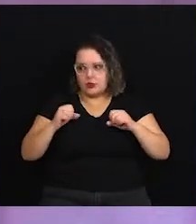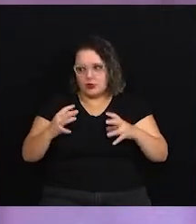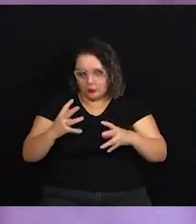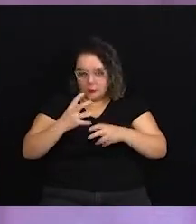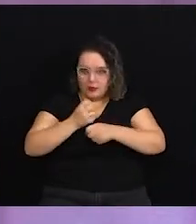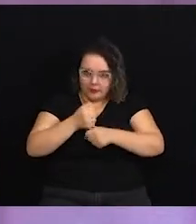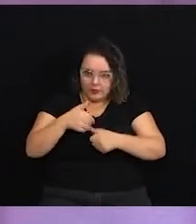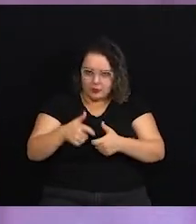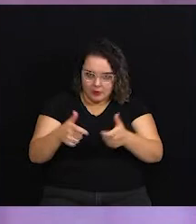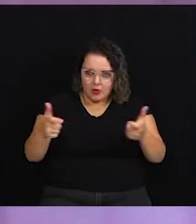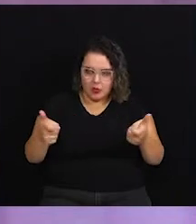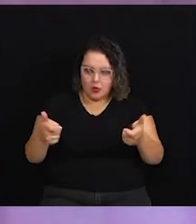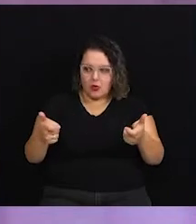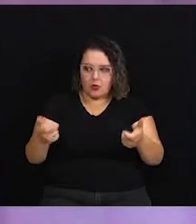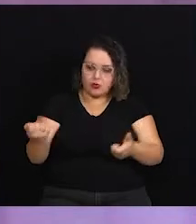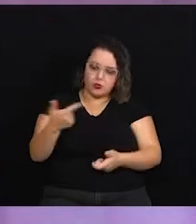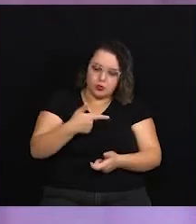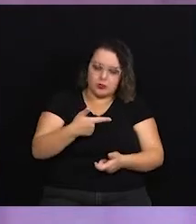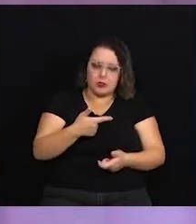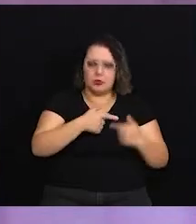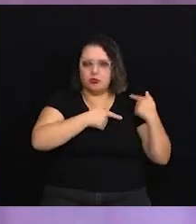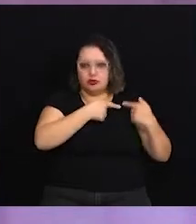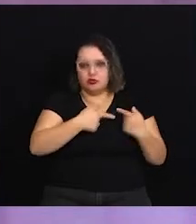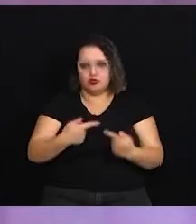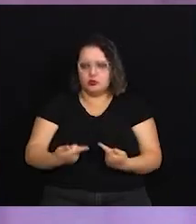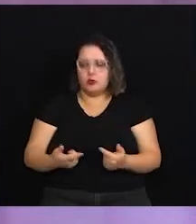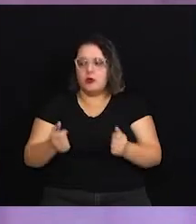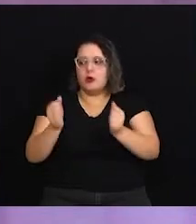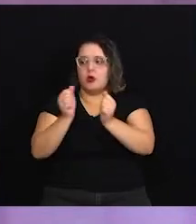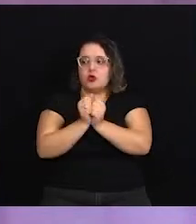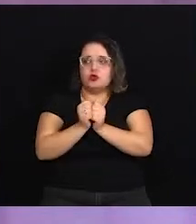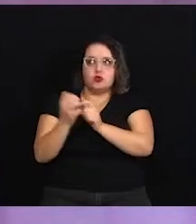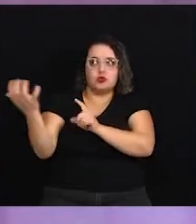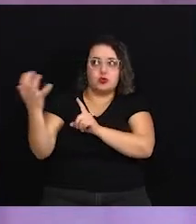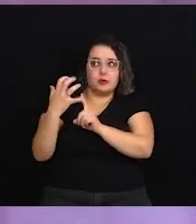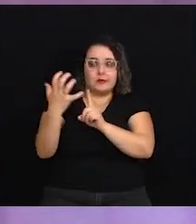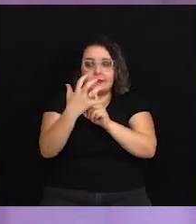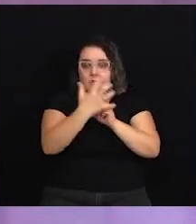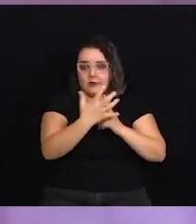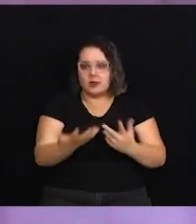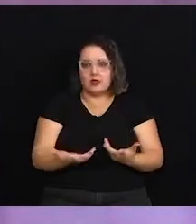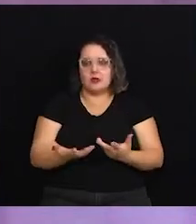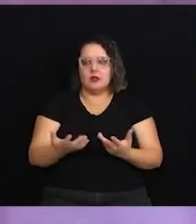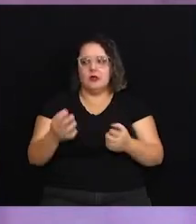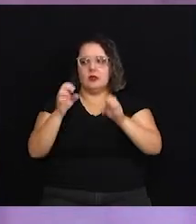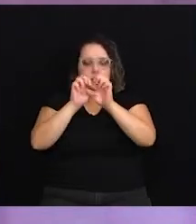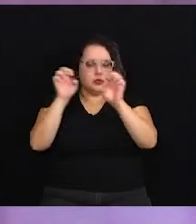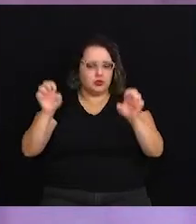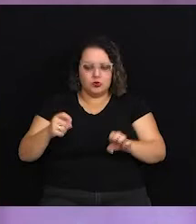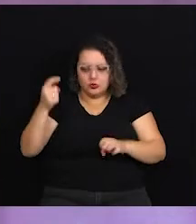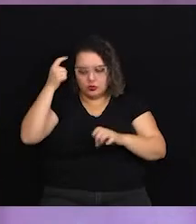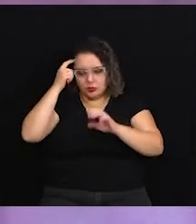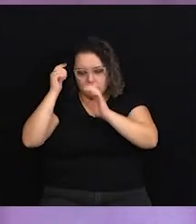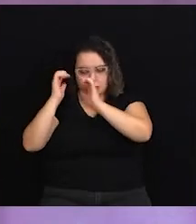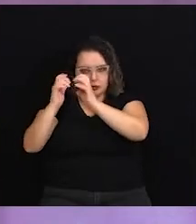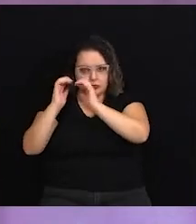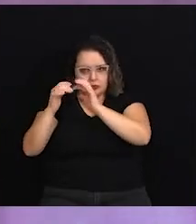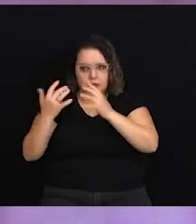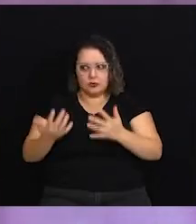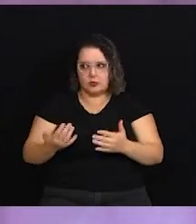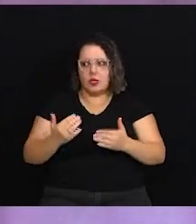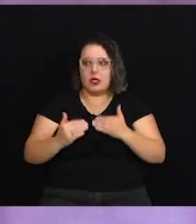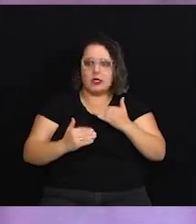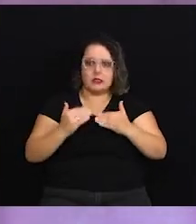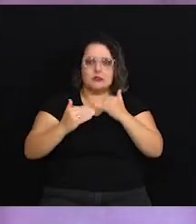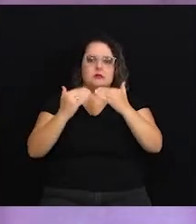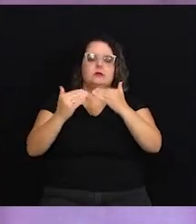força muito grande né junto com a questão ambiental e da própria estrutura do cérebro em vir